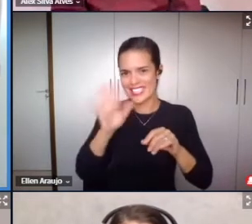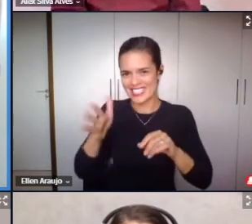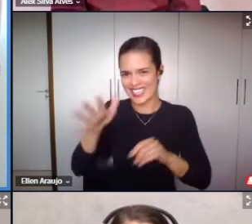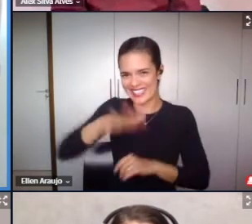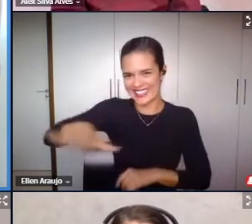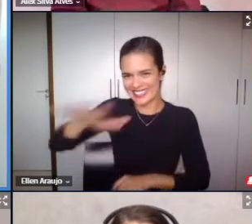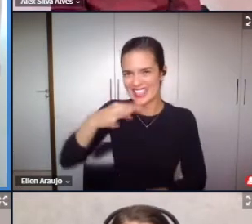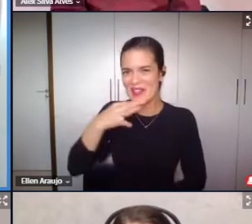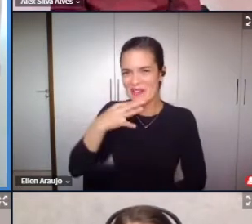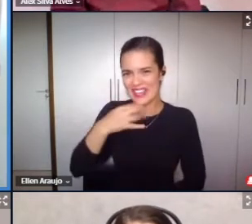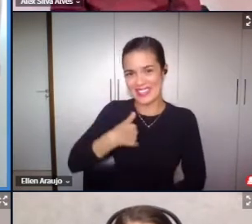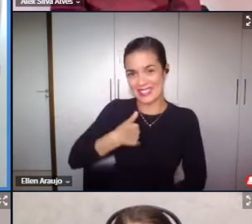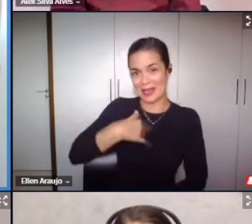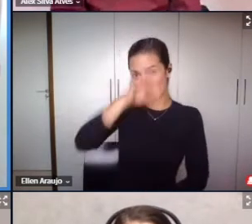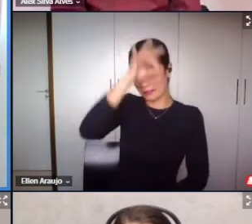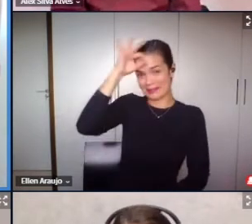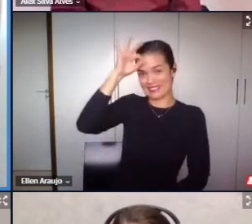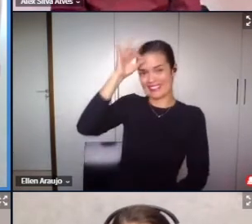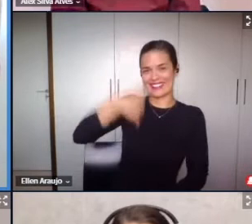isso. É isso, então.